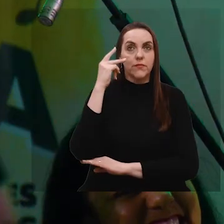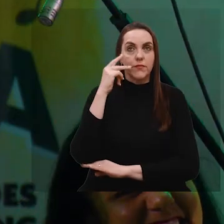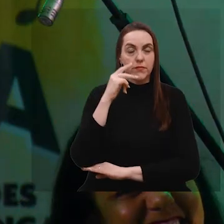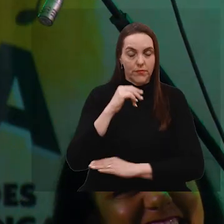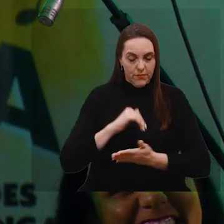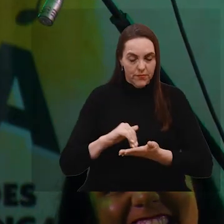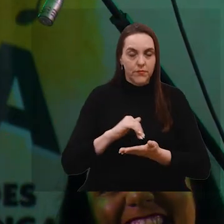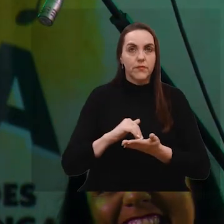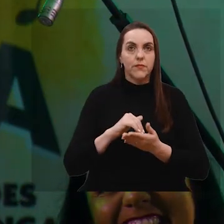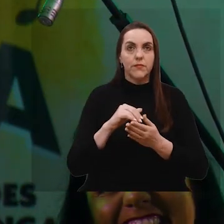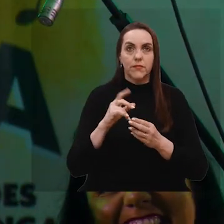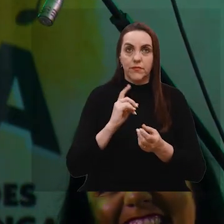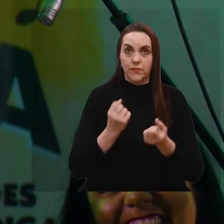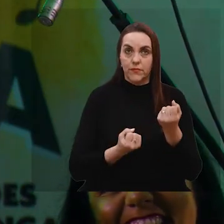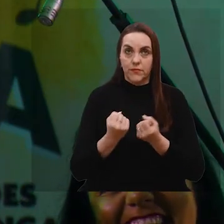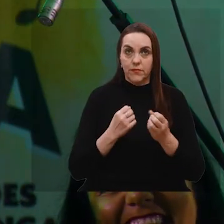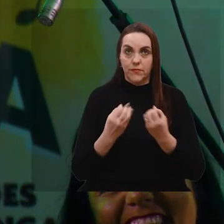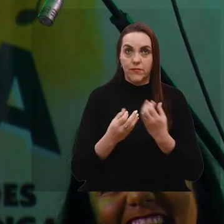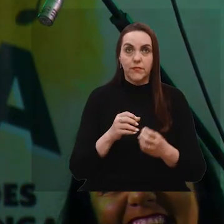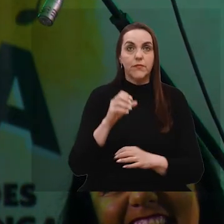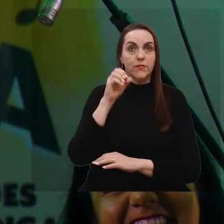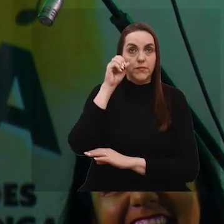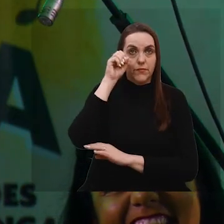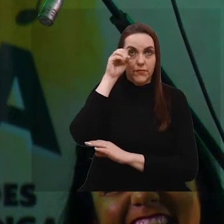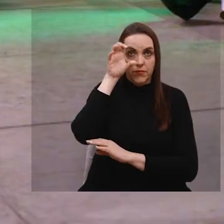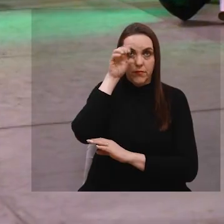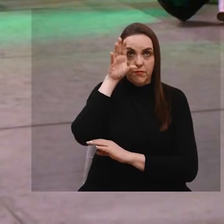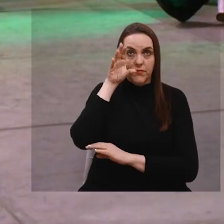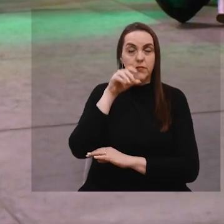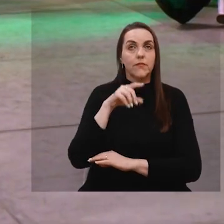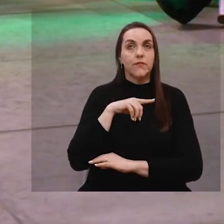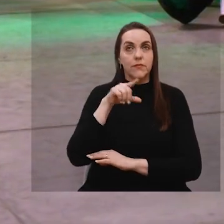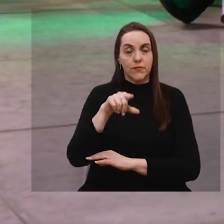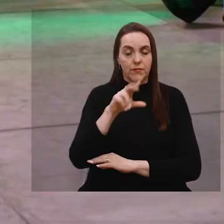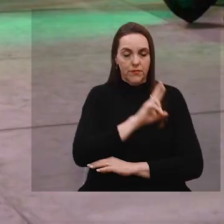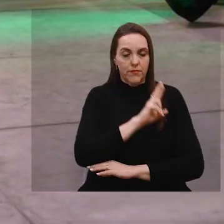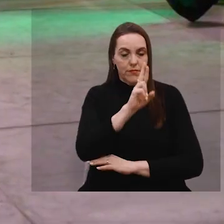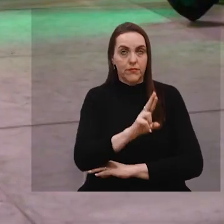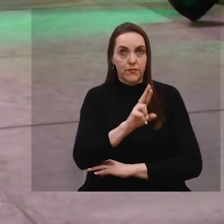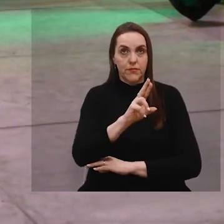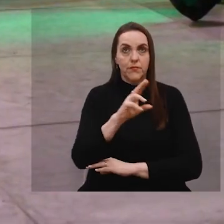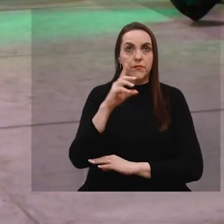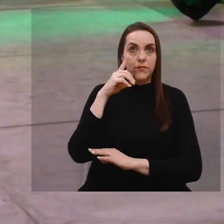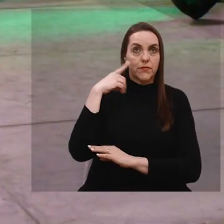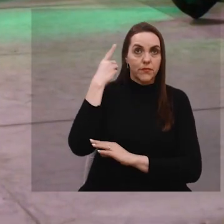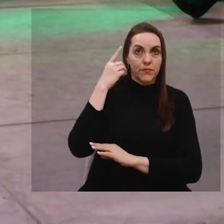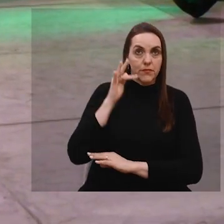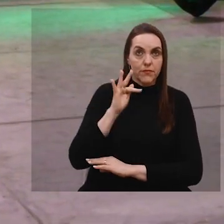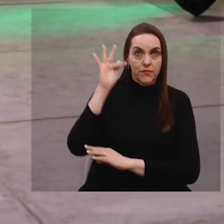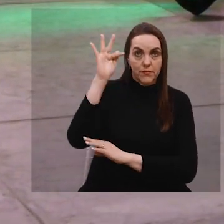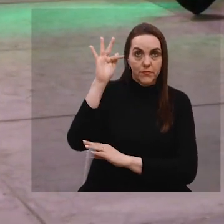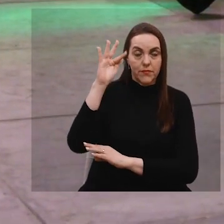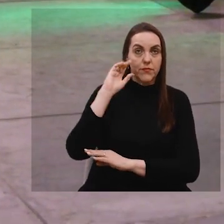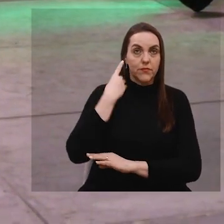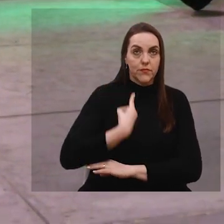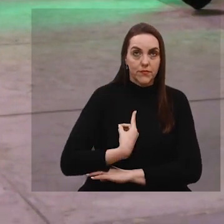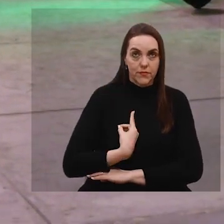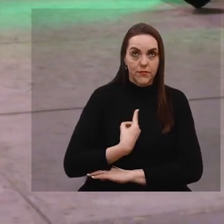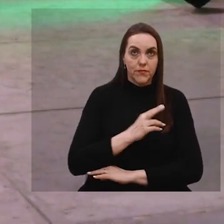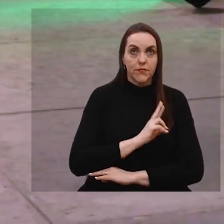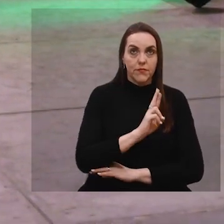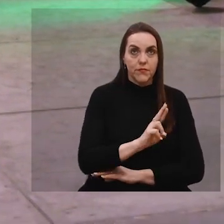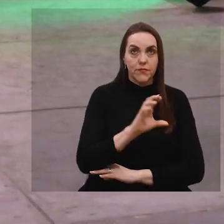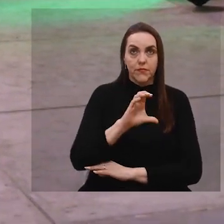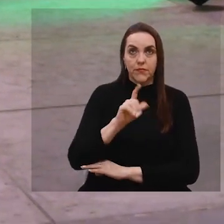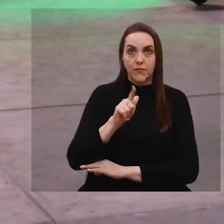José D'Ambros, secretário de Trânsito Elisandro Fiuza, representando o deputado federal, a